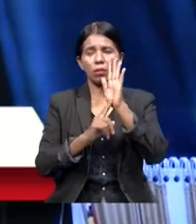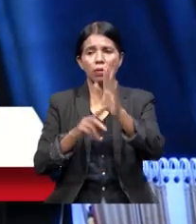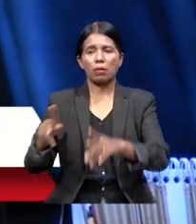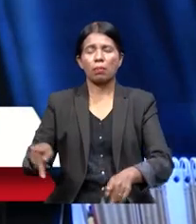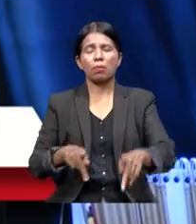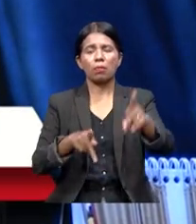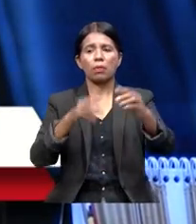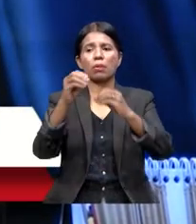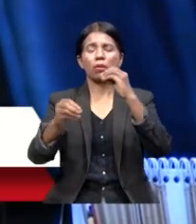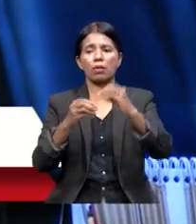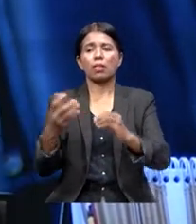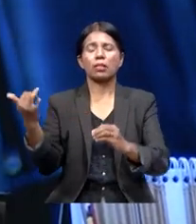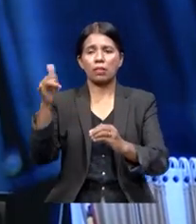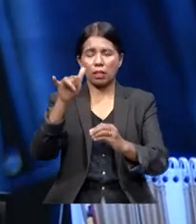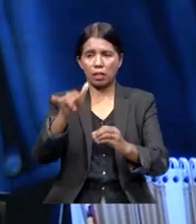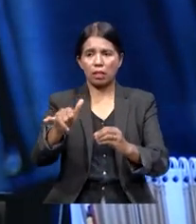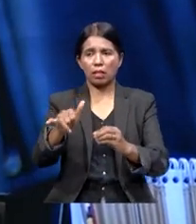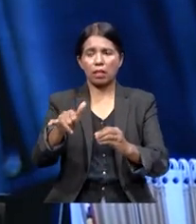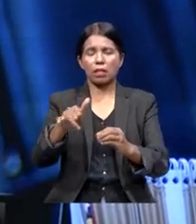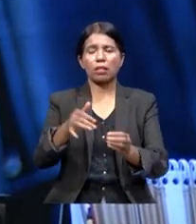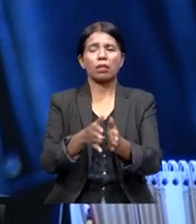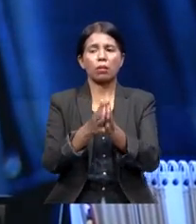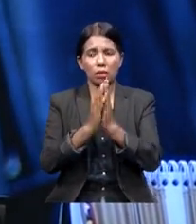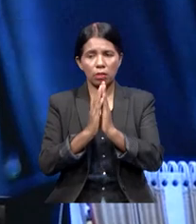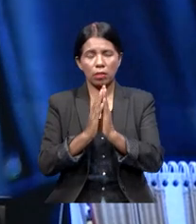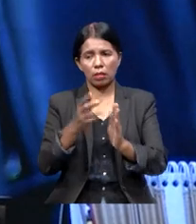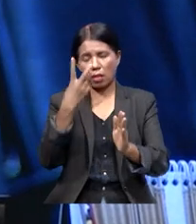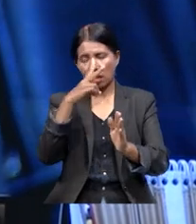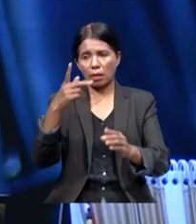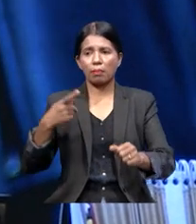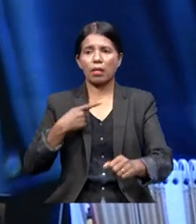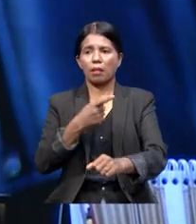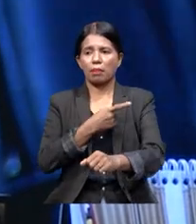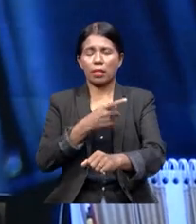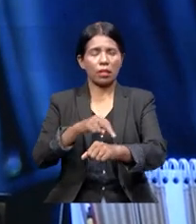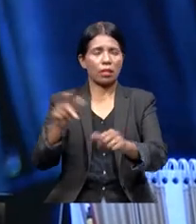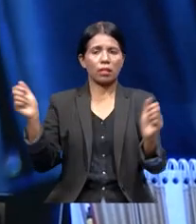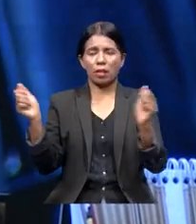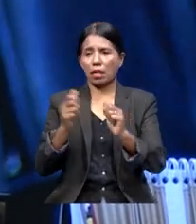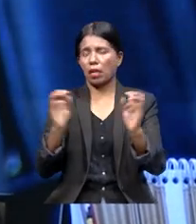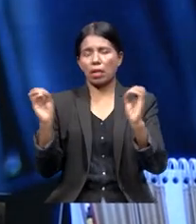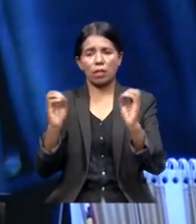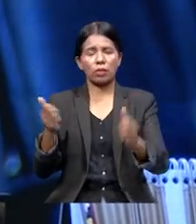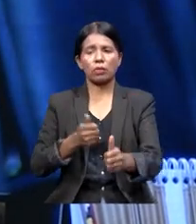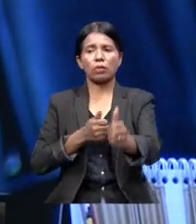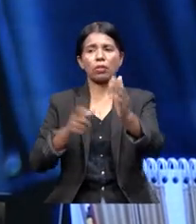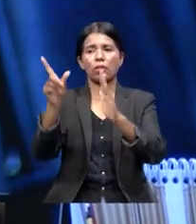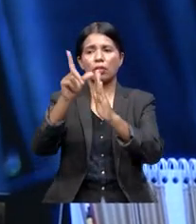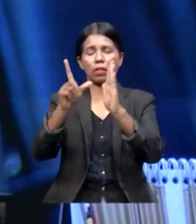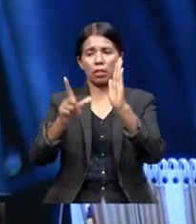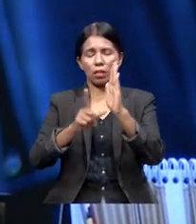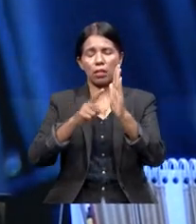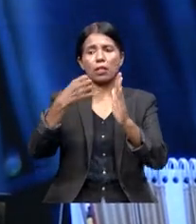povo katak sira nia requerimento ba inquérito parlamentar ne, la tuir lei